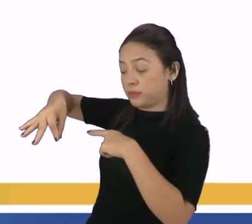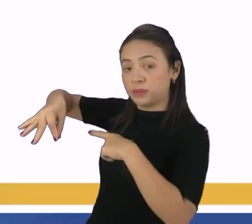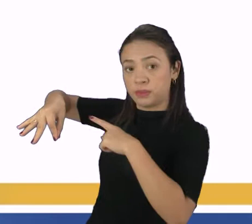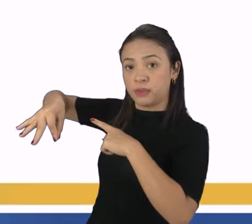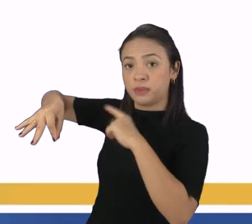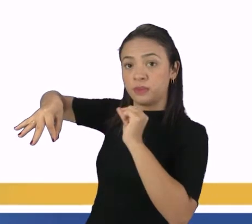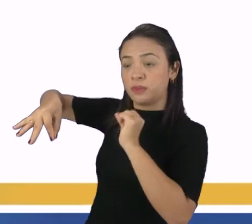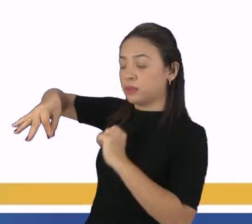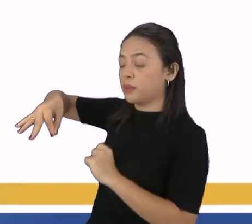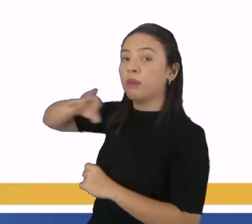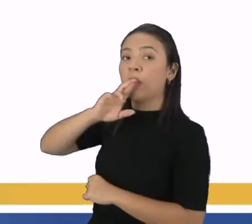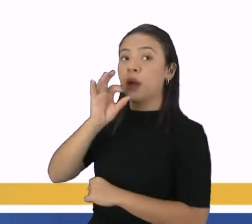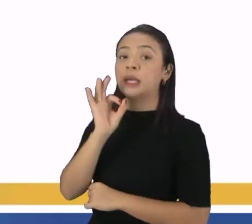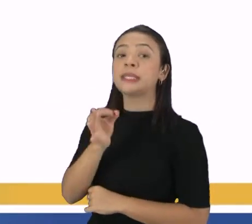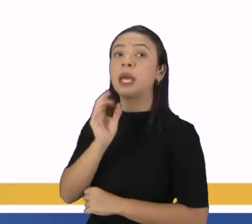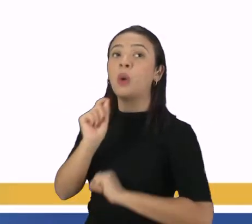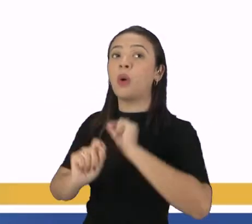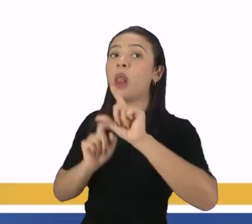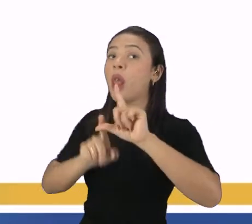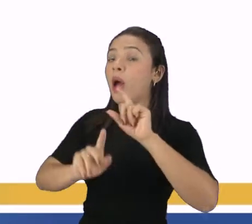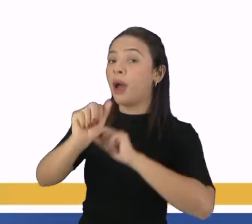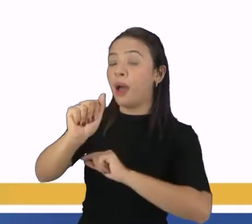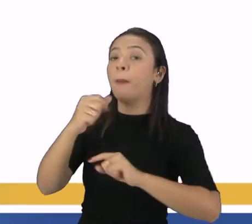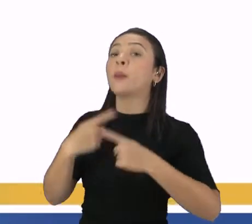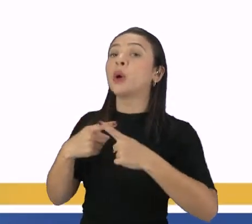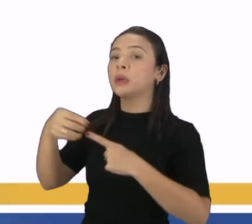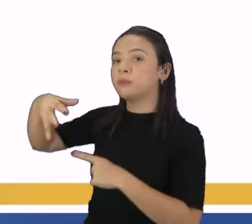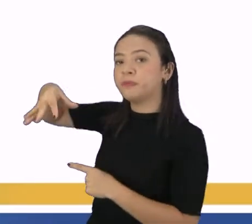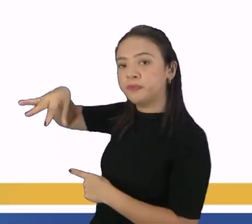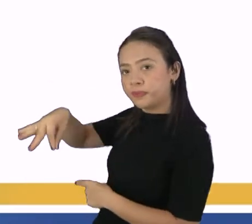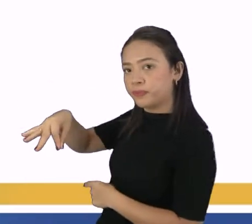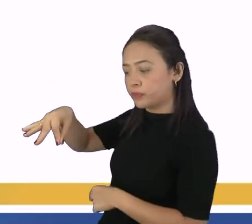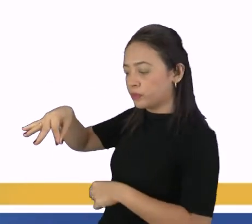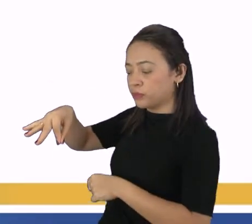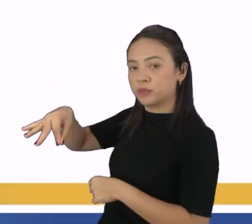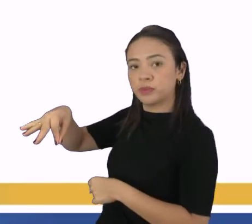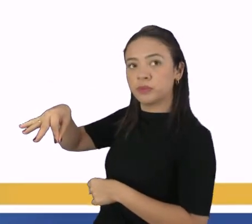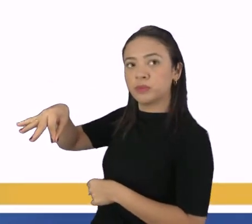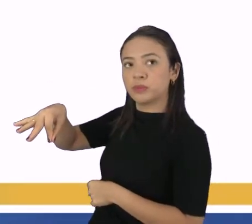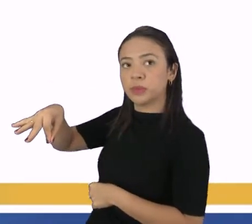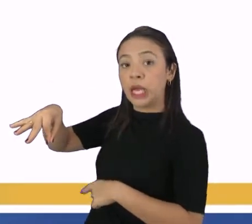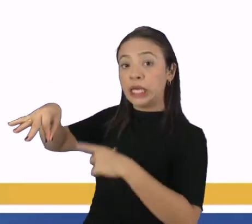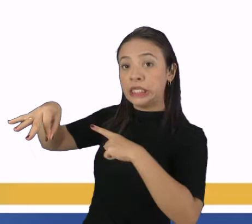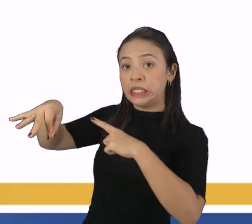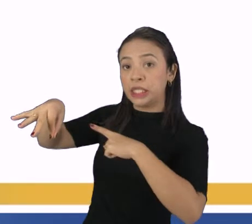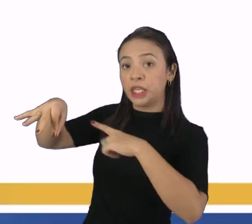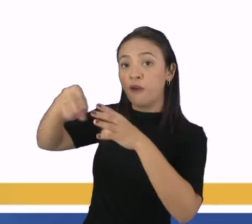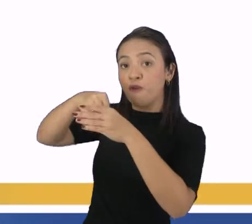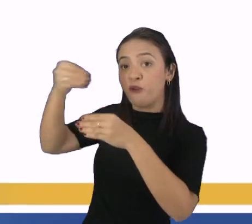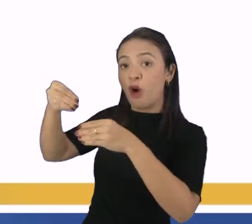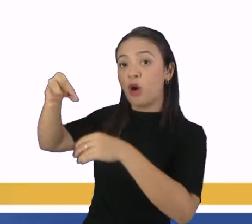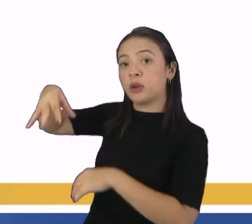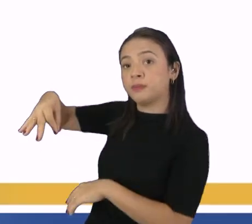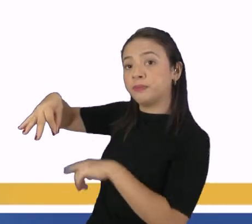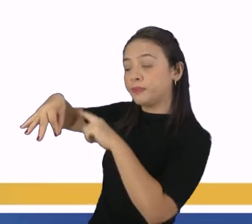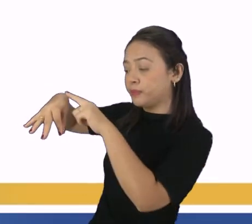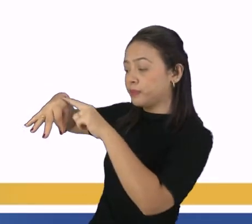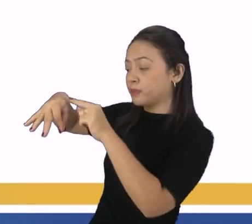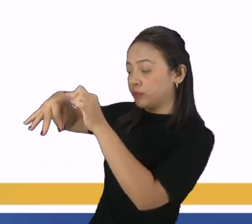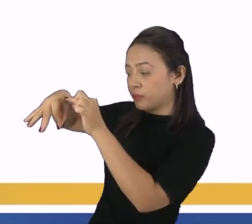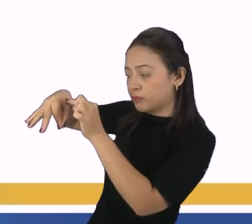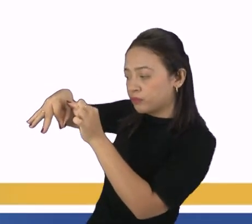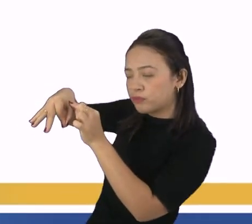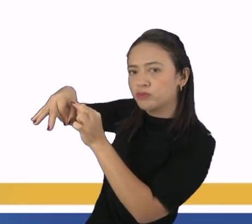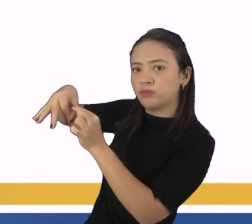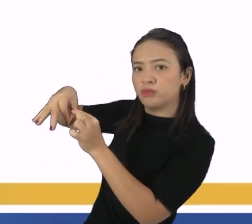tá? A resposta correta é a letra A, como vocês podem ver, que diz que formam, os órgãos externos do sistema reprodutor feminino são